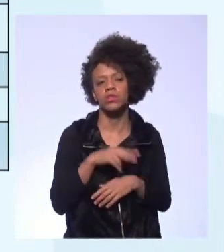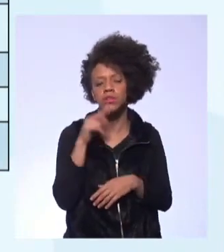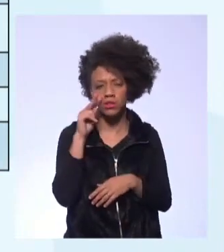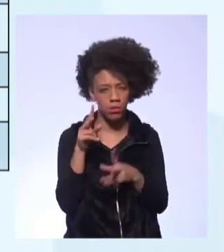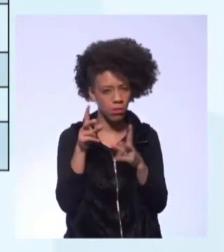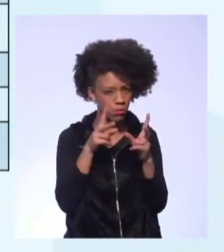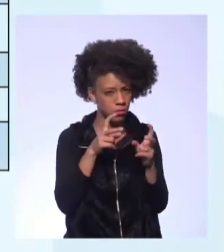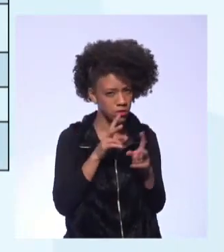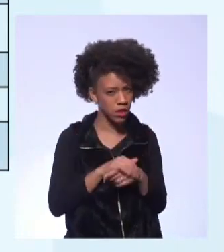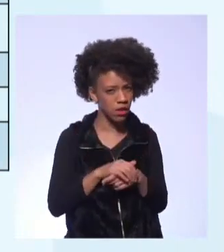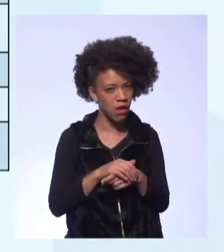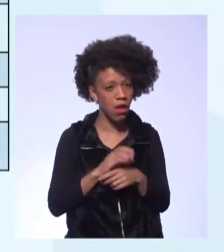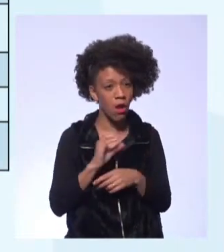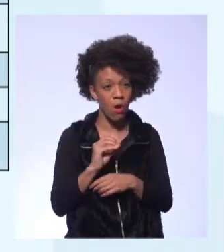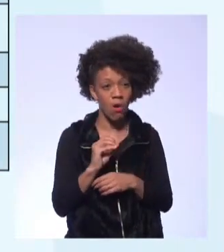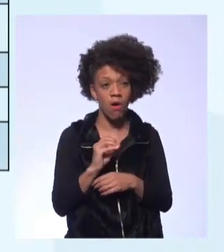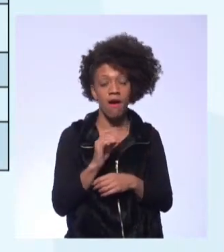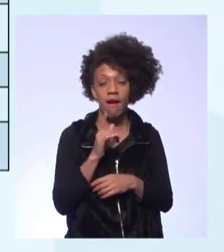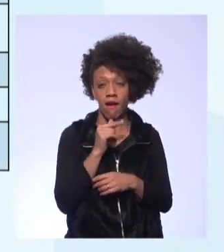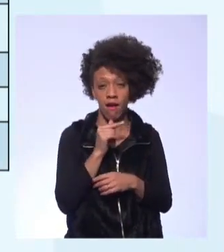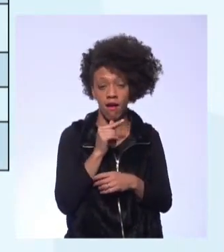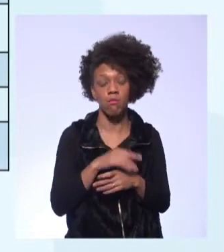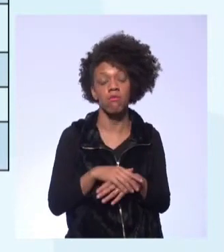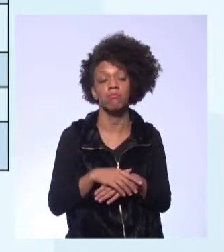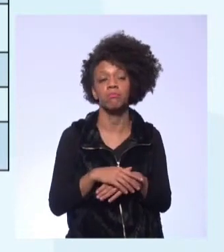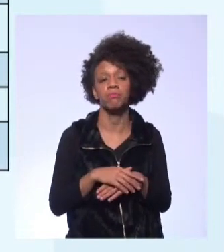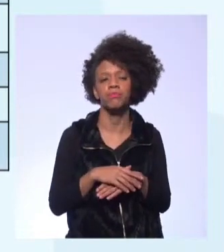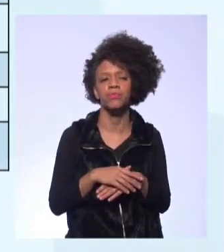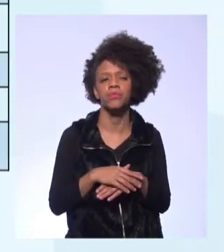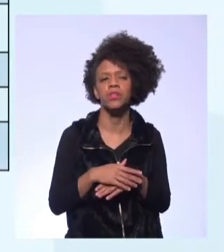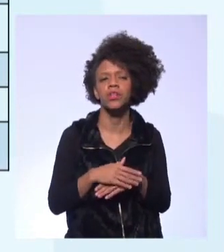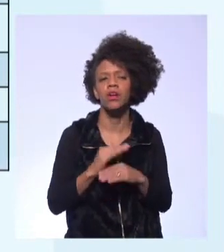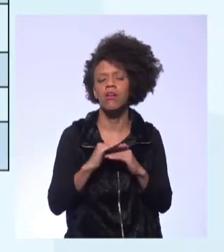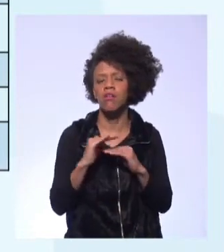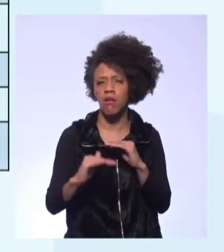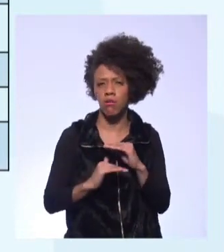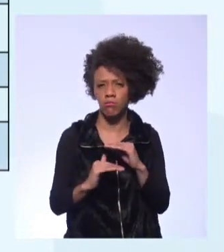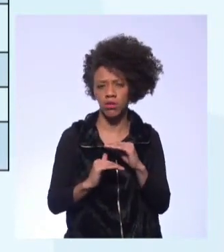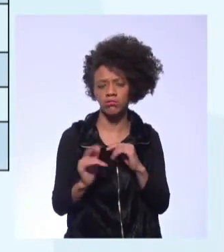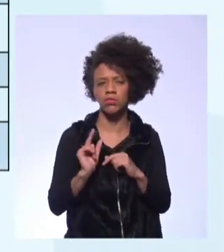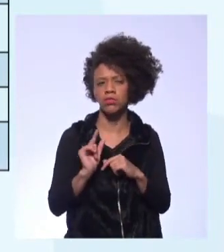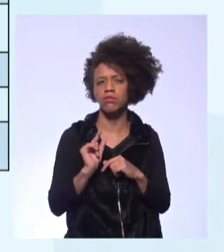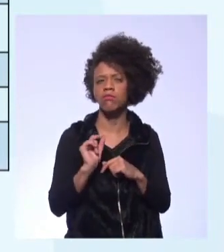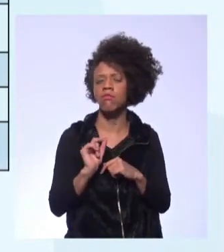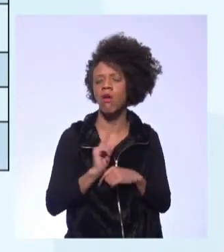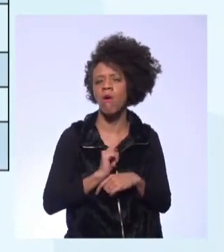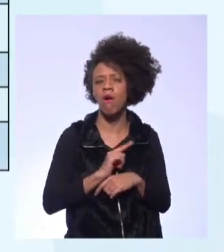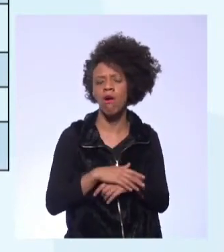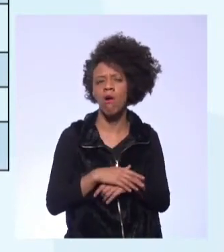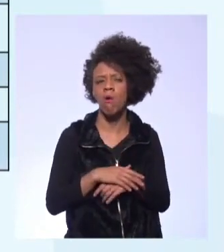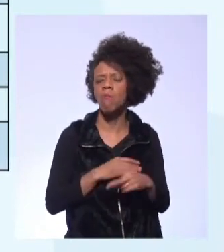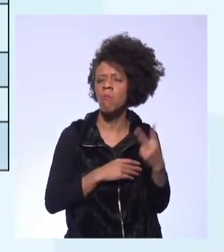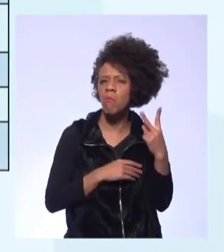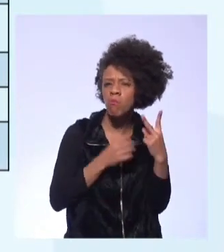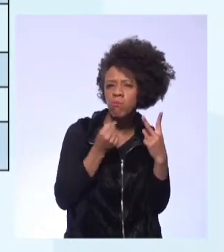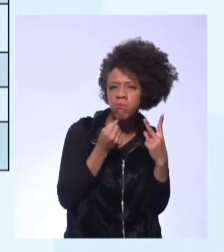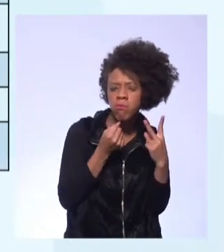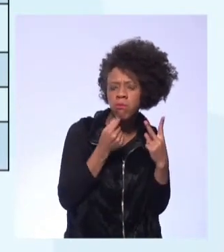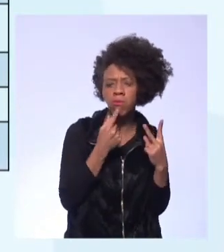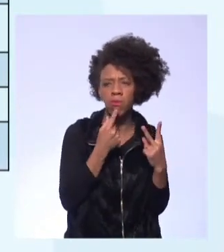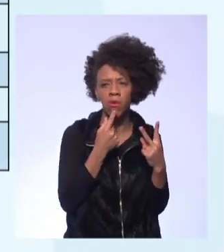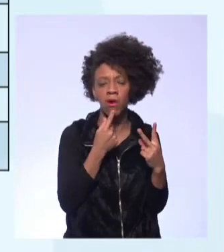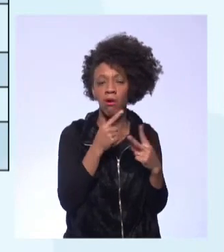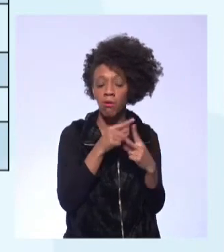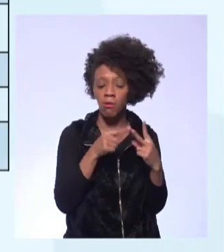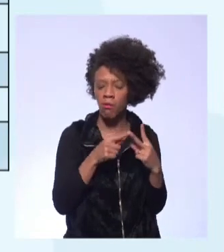identificar que é a água. Então, isso é uma substância. Logo abaixo a ele, eu tenho o quê? Eu tenho 2 bolinhas transparentes, ou seja,